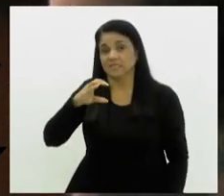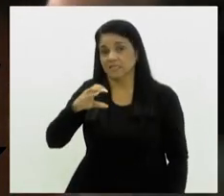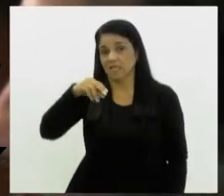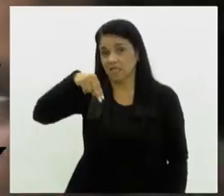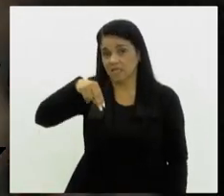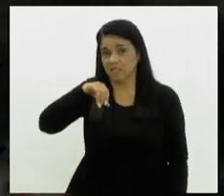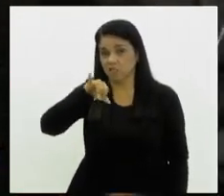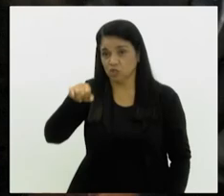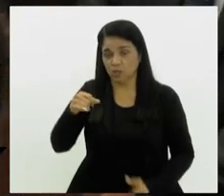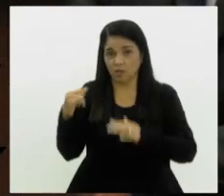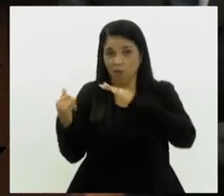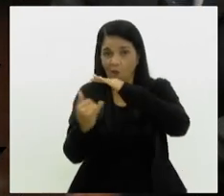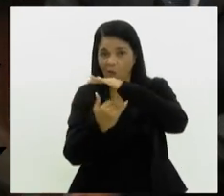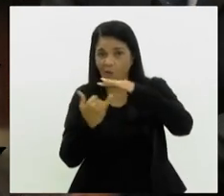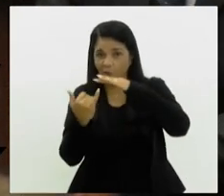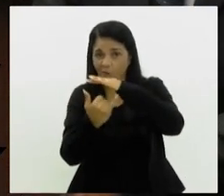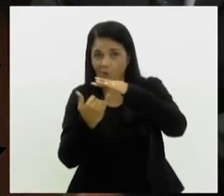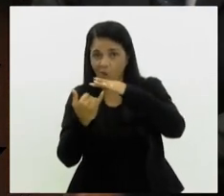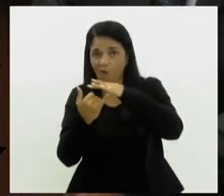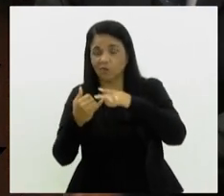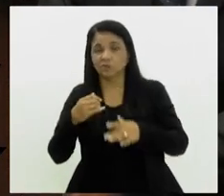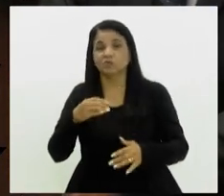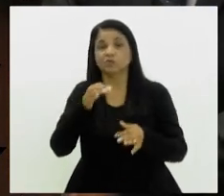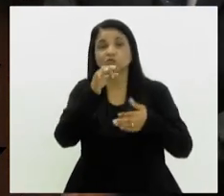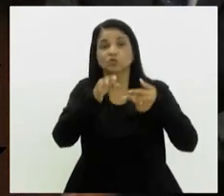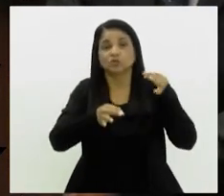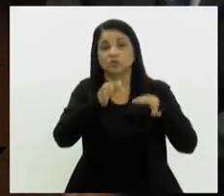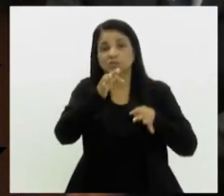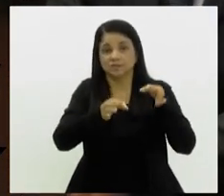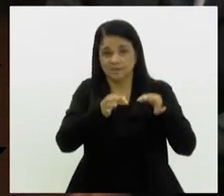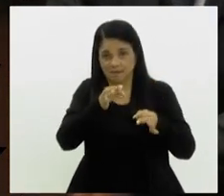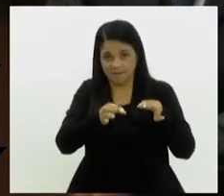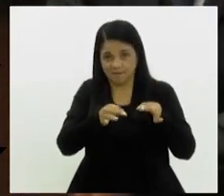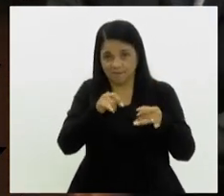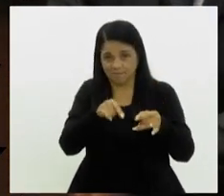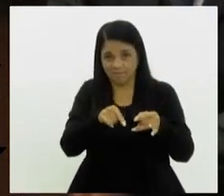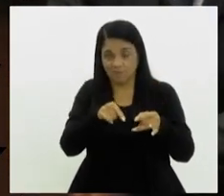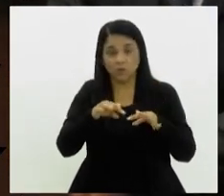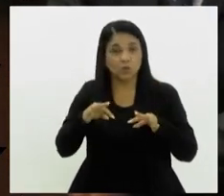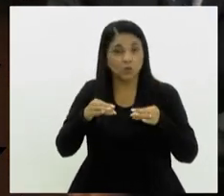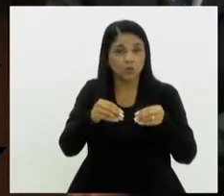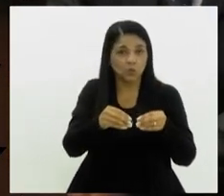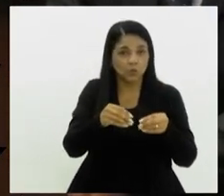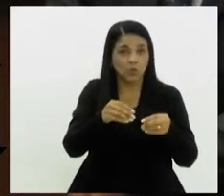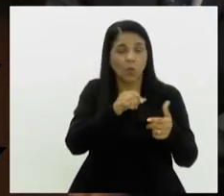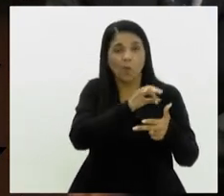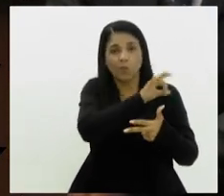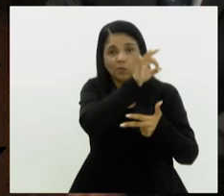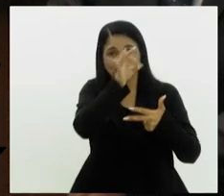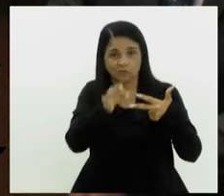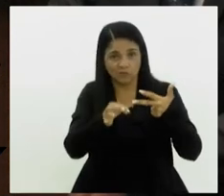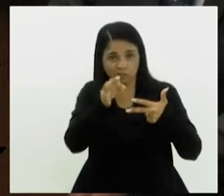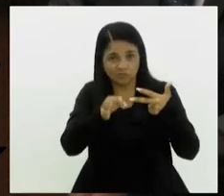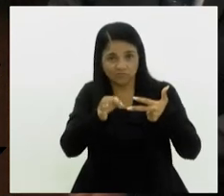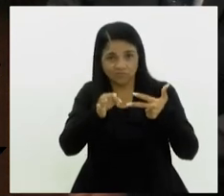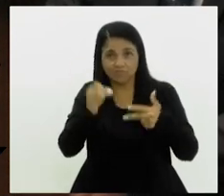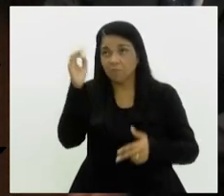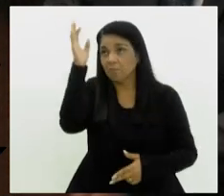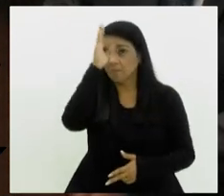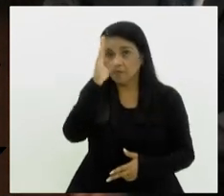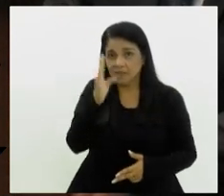é o órgão correcional do Poder Judiciário, ou seja, todo o Poder Judiciário de todo o Brasil está